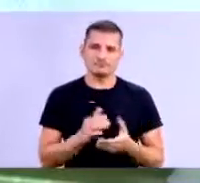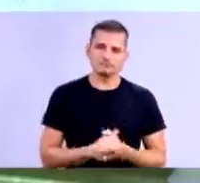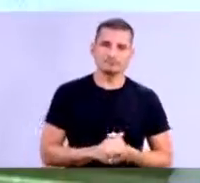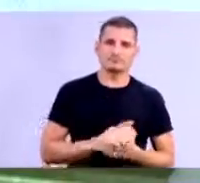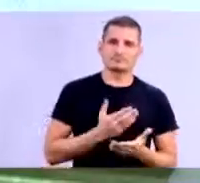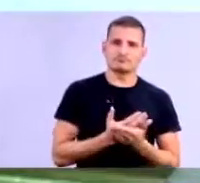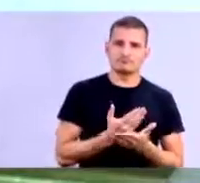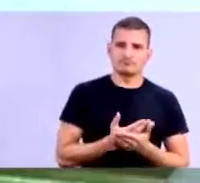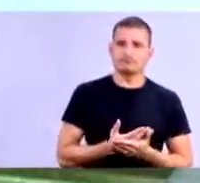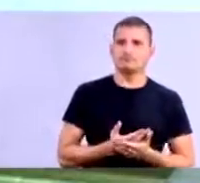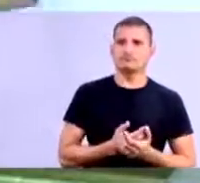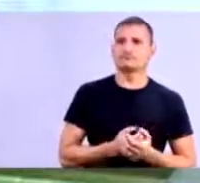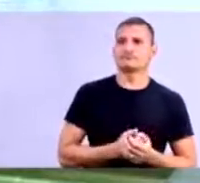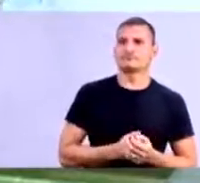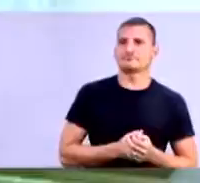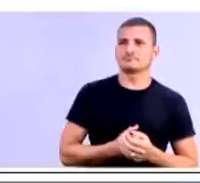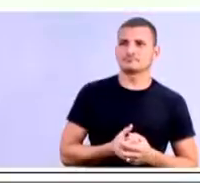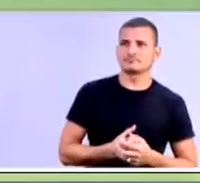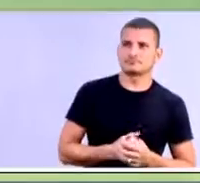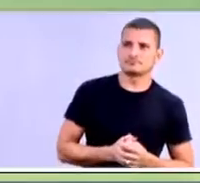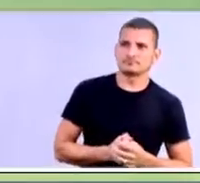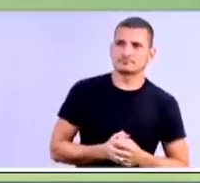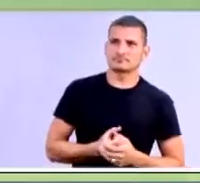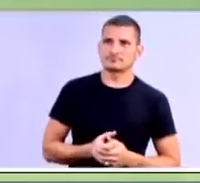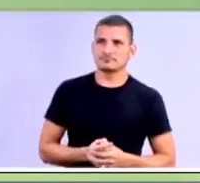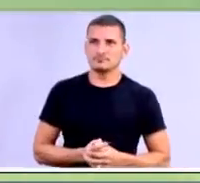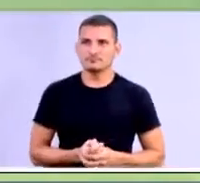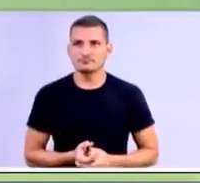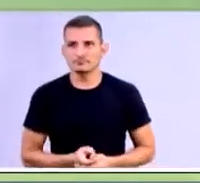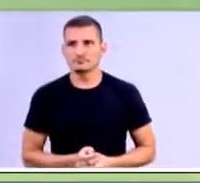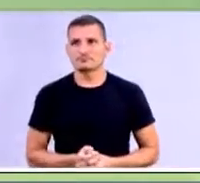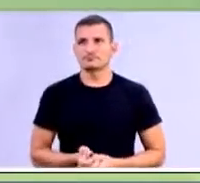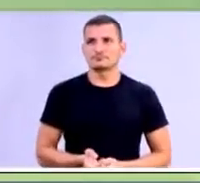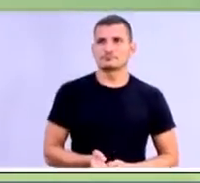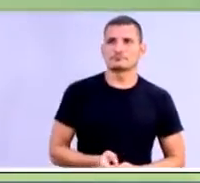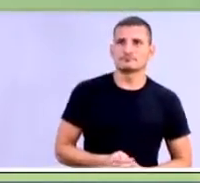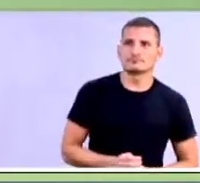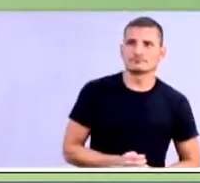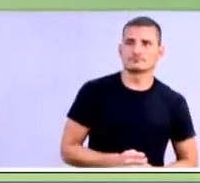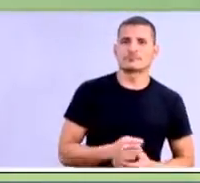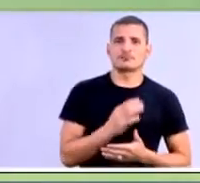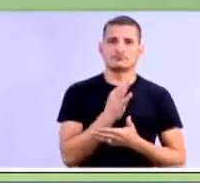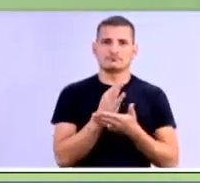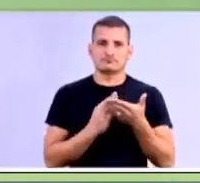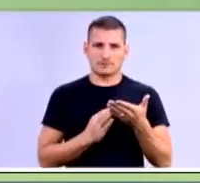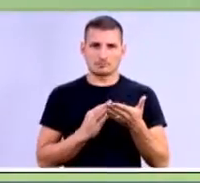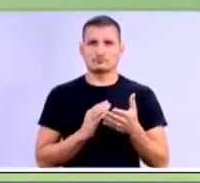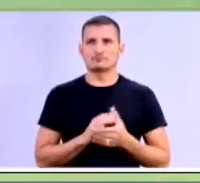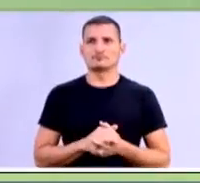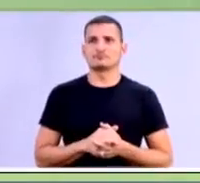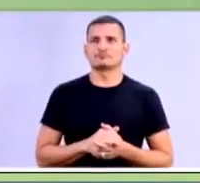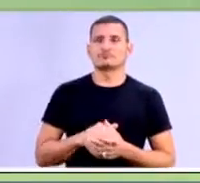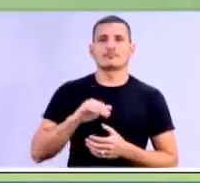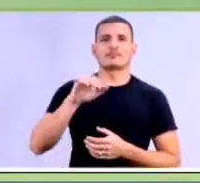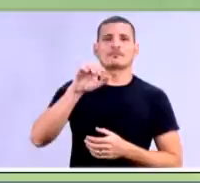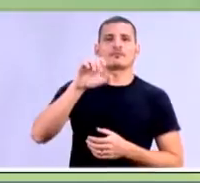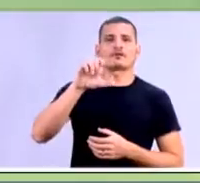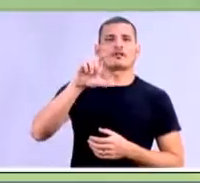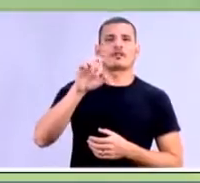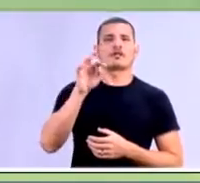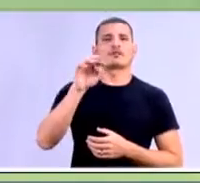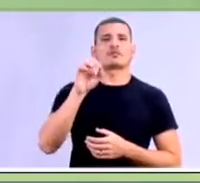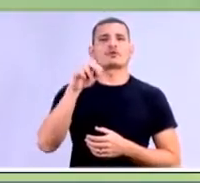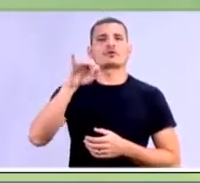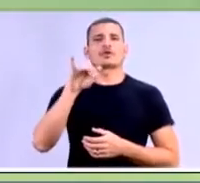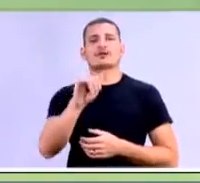pouco sobre isso? Vejamos aqui o nosso primeiro tipo de texto, a mensagem eletrônica, o e-mail.